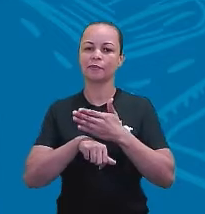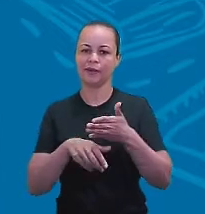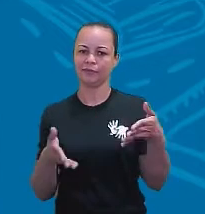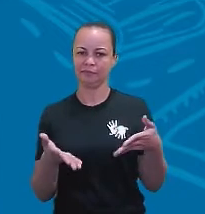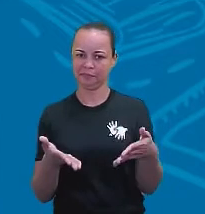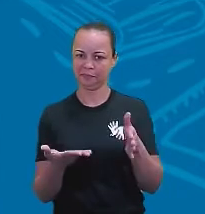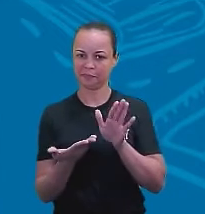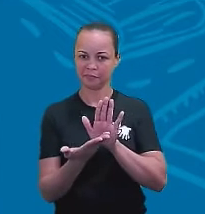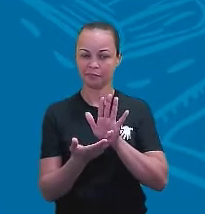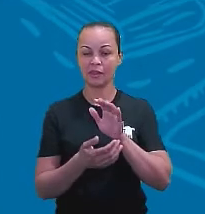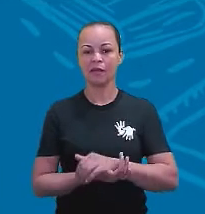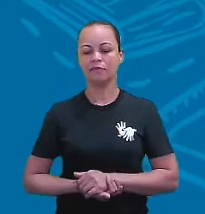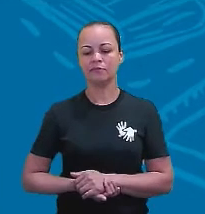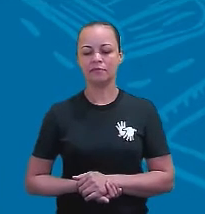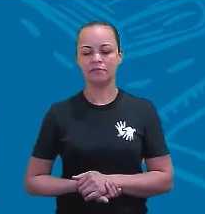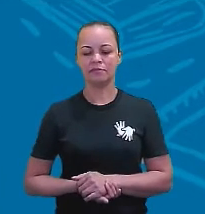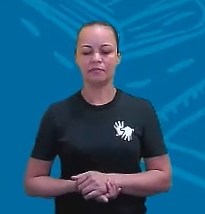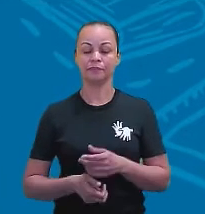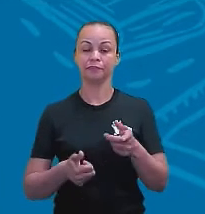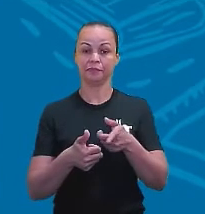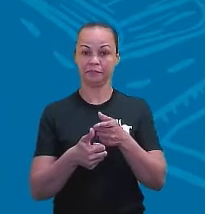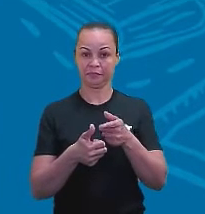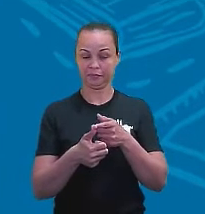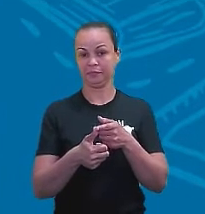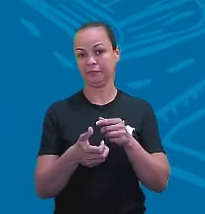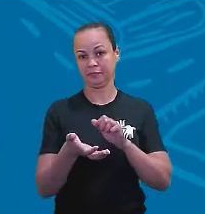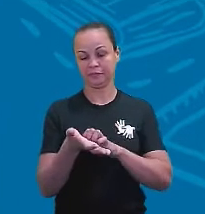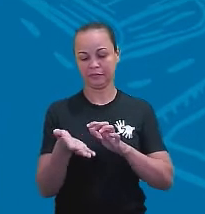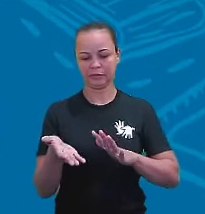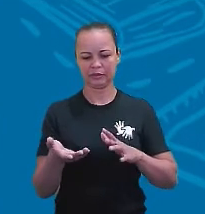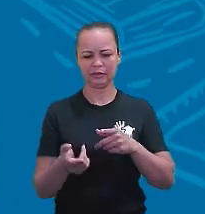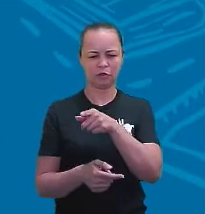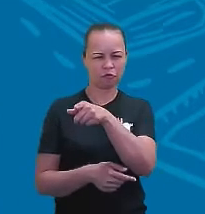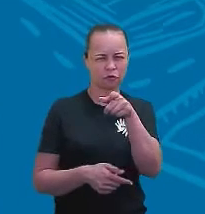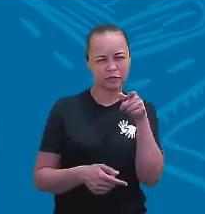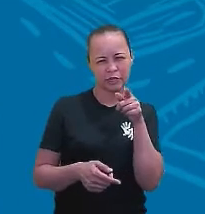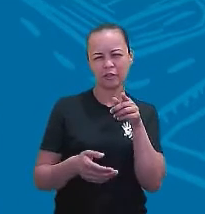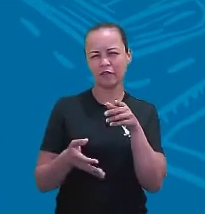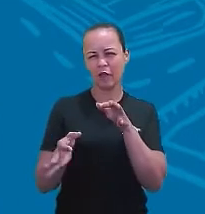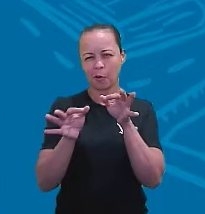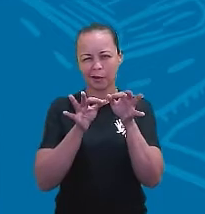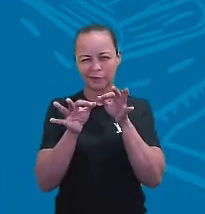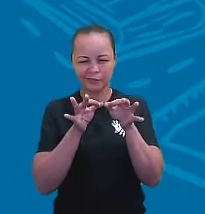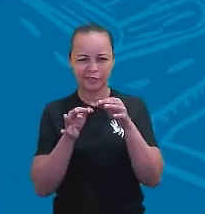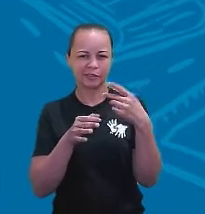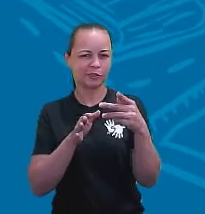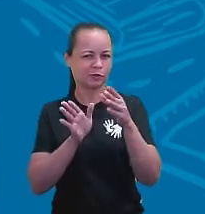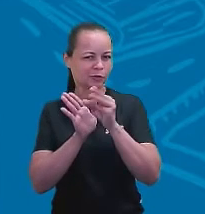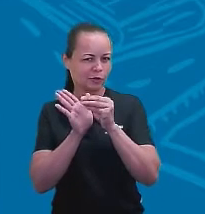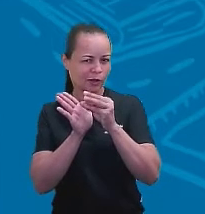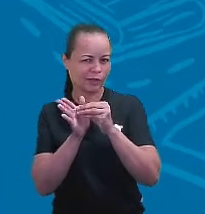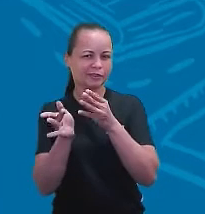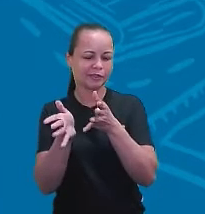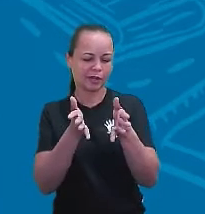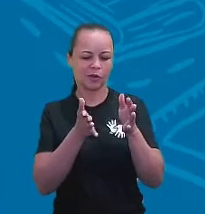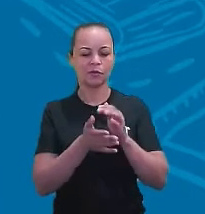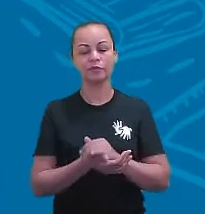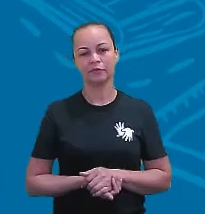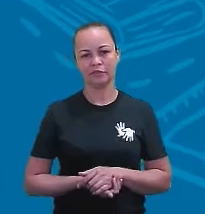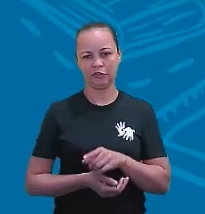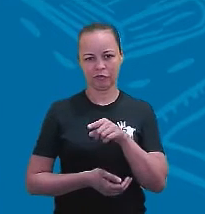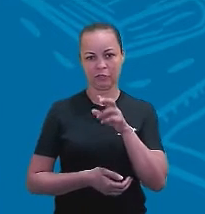temos hoje. Temos aí a primeira questão. Então, já vai aí colocando as tuas anotações ou já colocando as